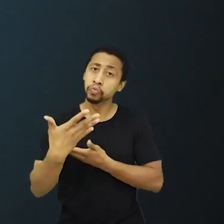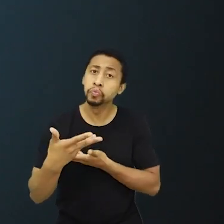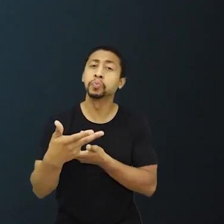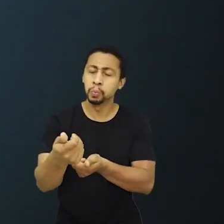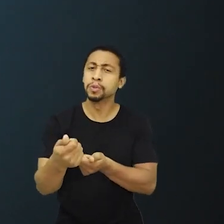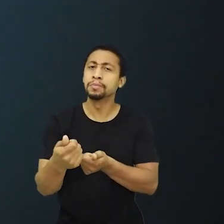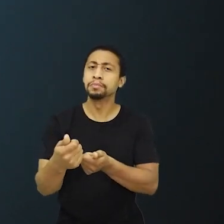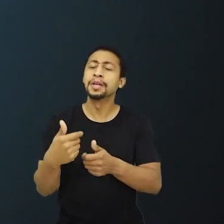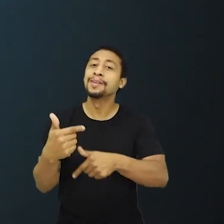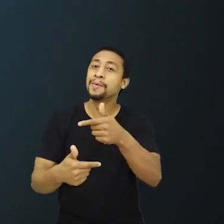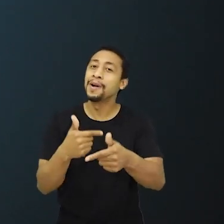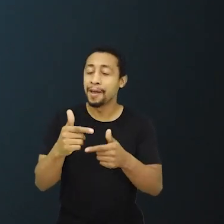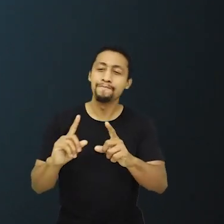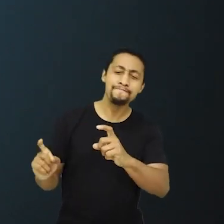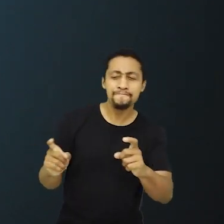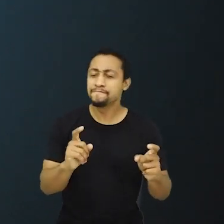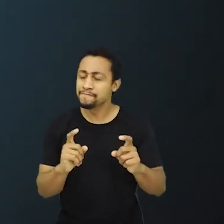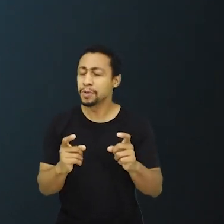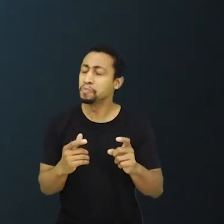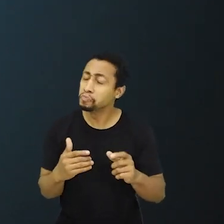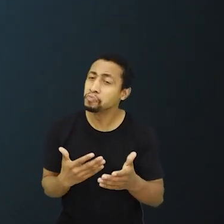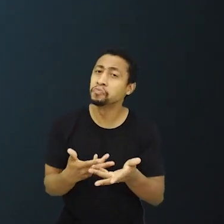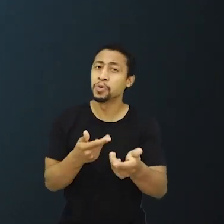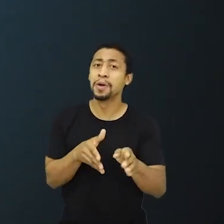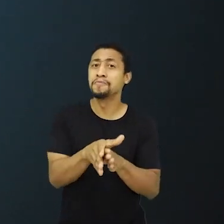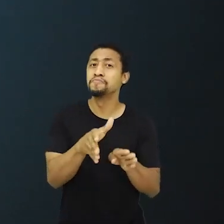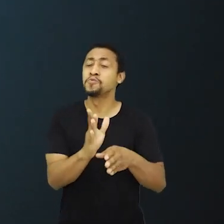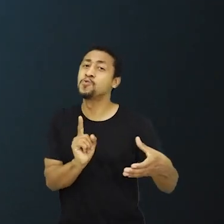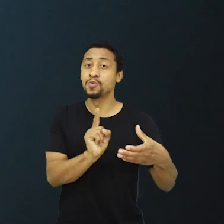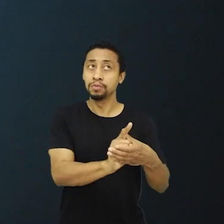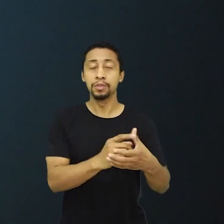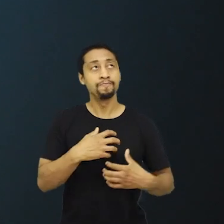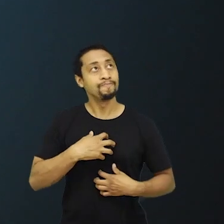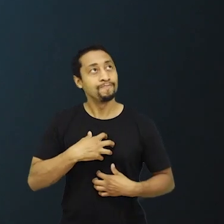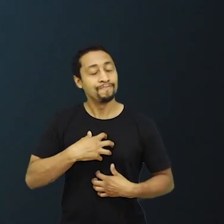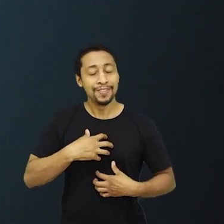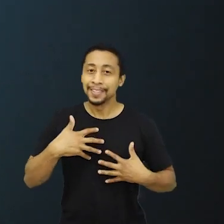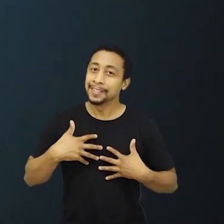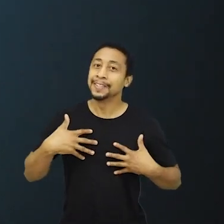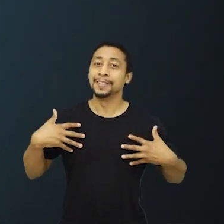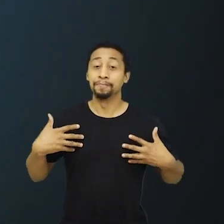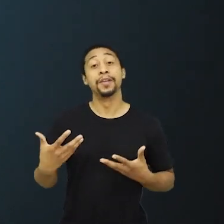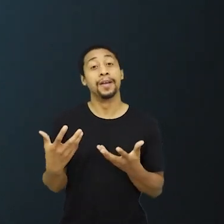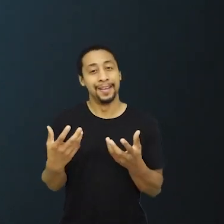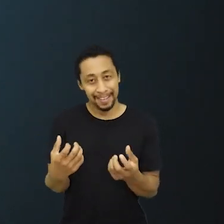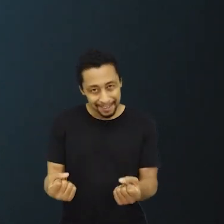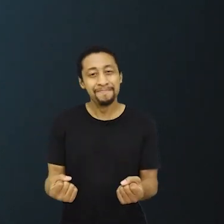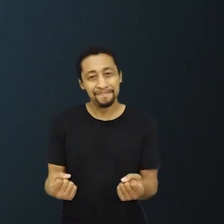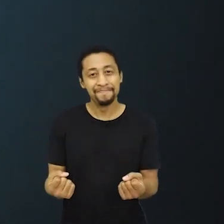do conselho do Instituto. E eu fiquei muito honrado, e aceitei,